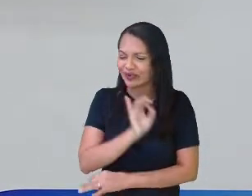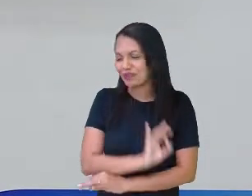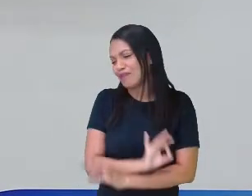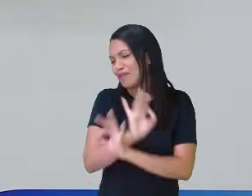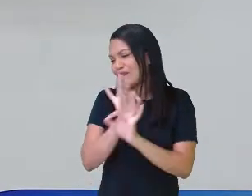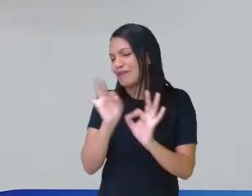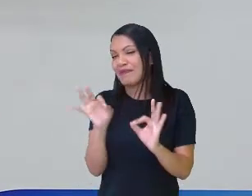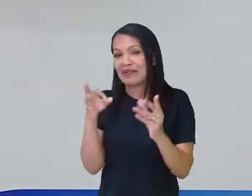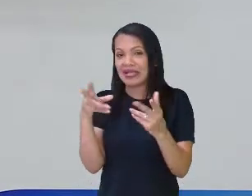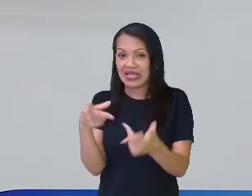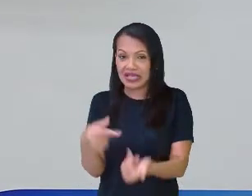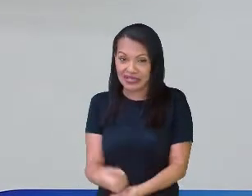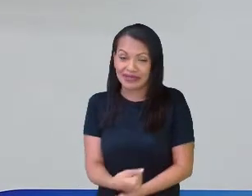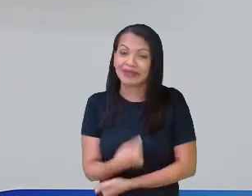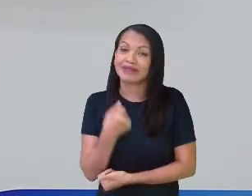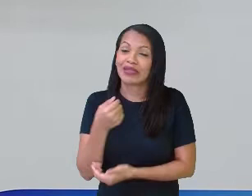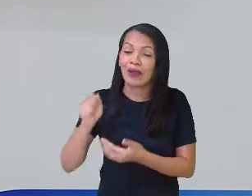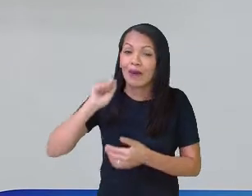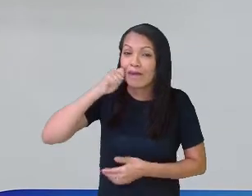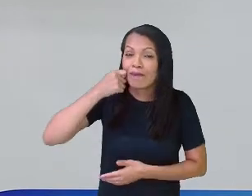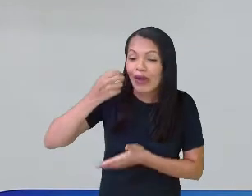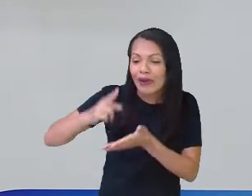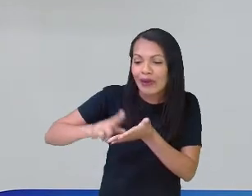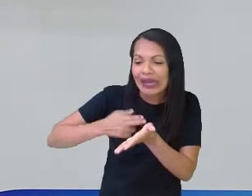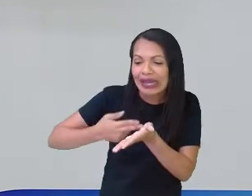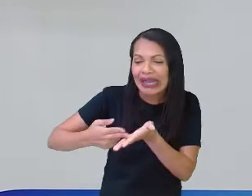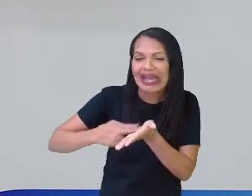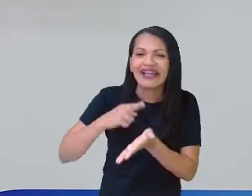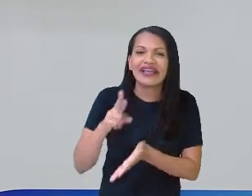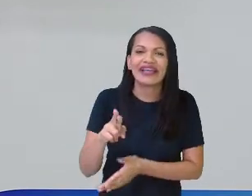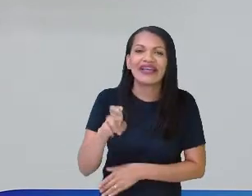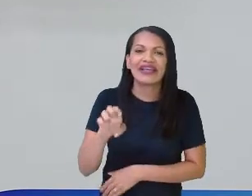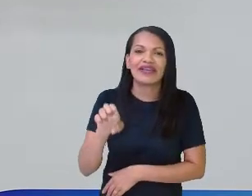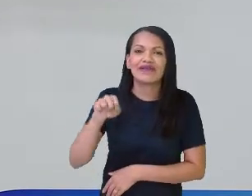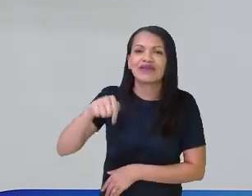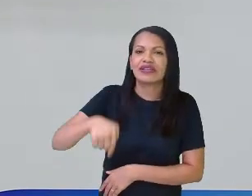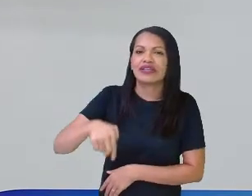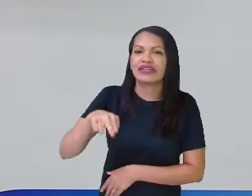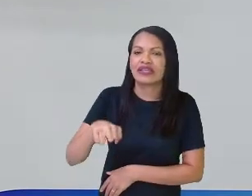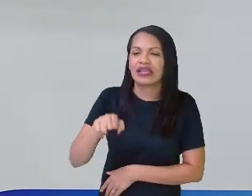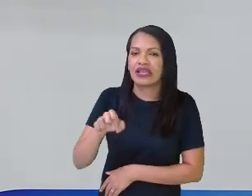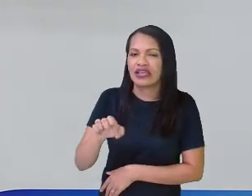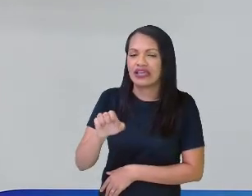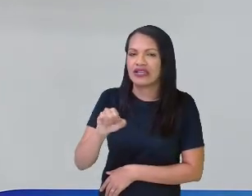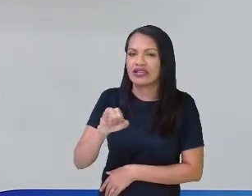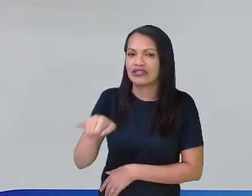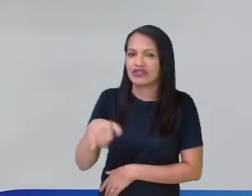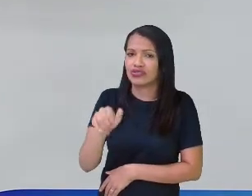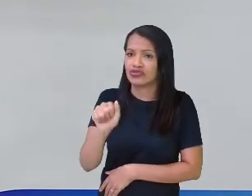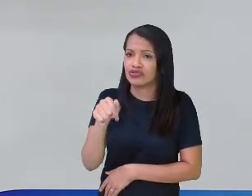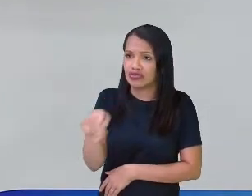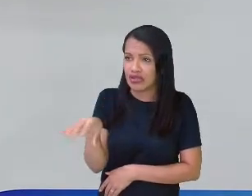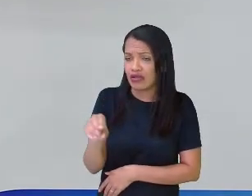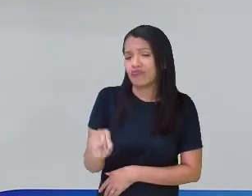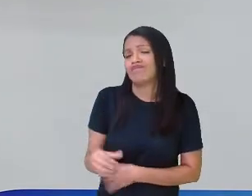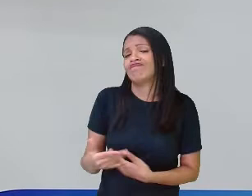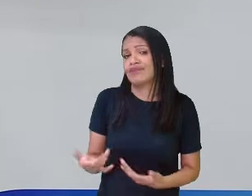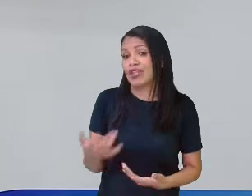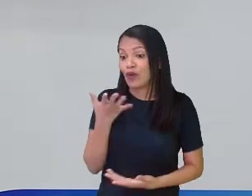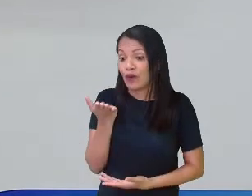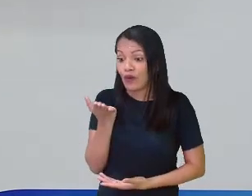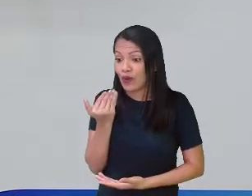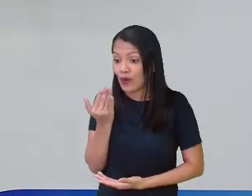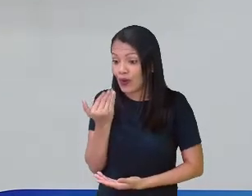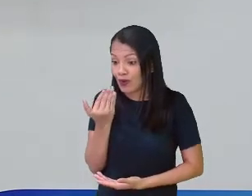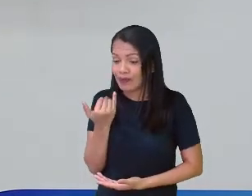bola. Pãozinho com requeijão, hein? Agora, comeriam os dois com um copinho de café, por exemplo, mas infelizmente não